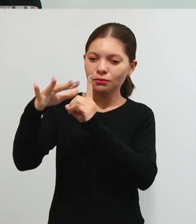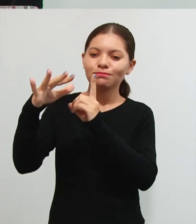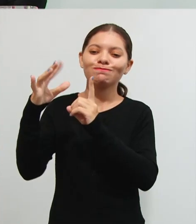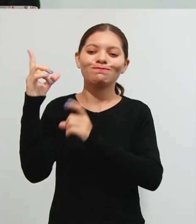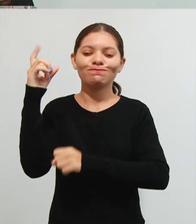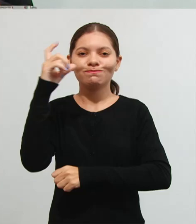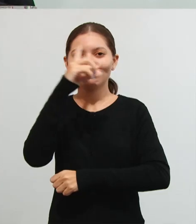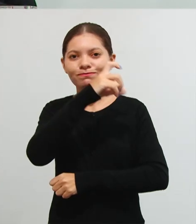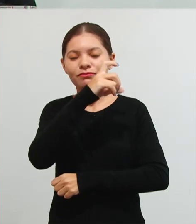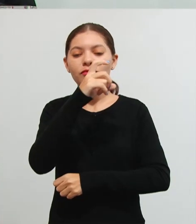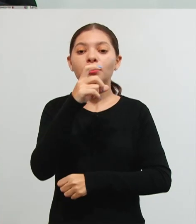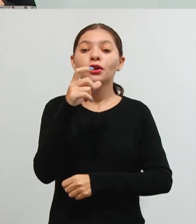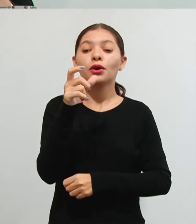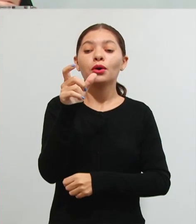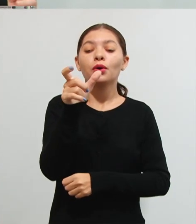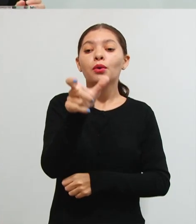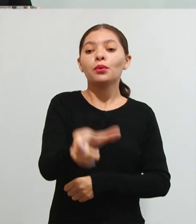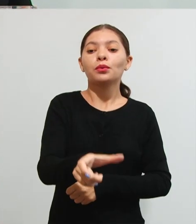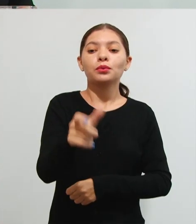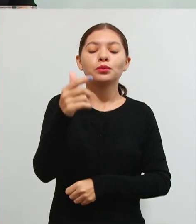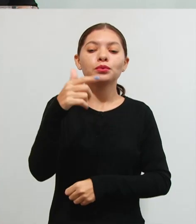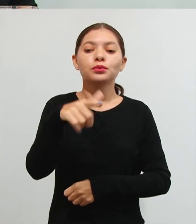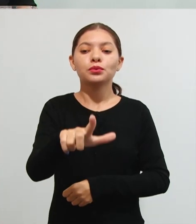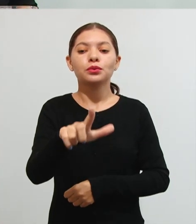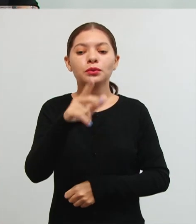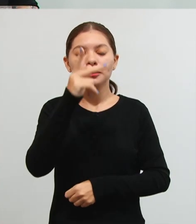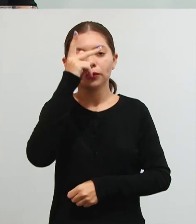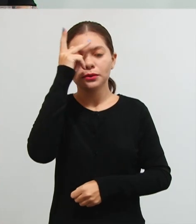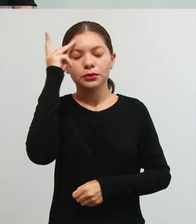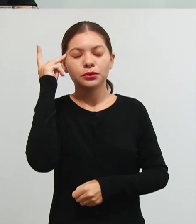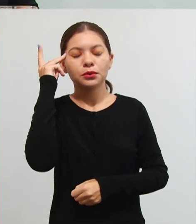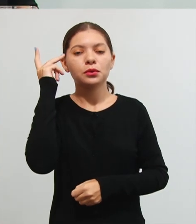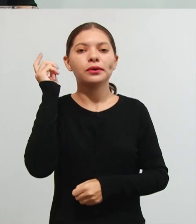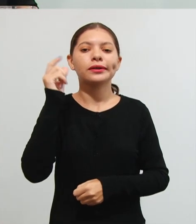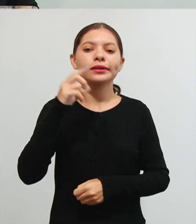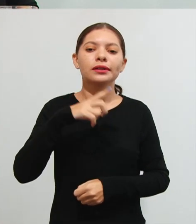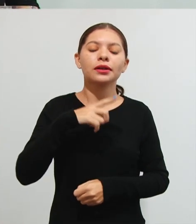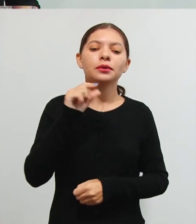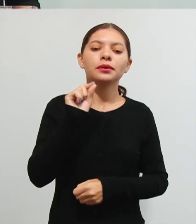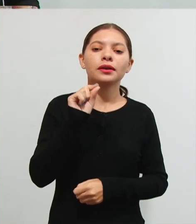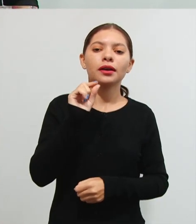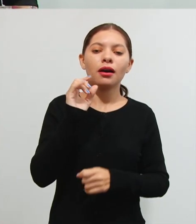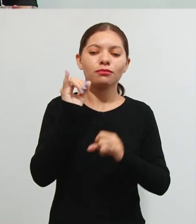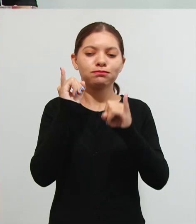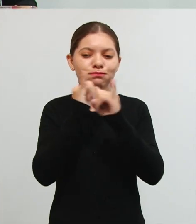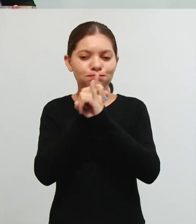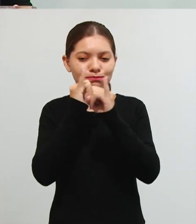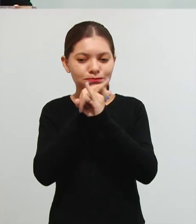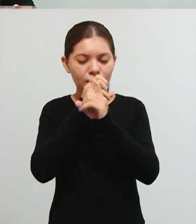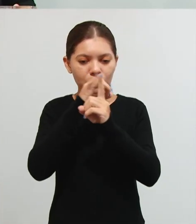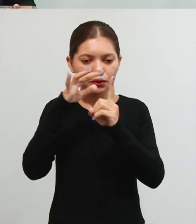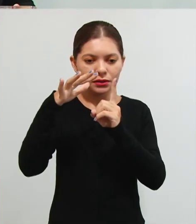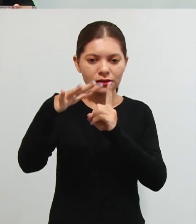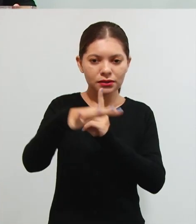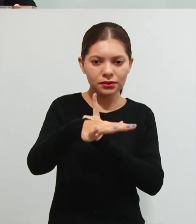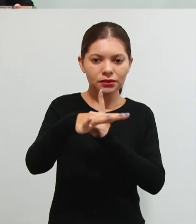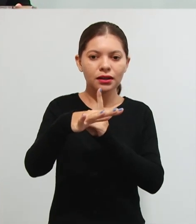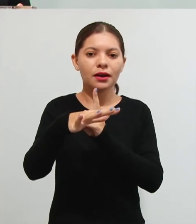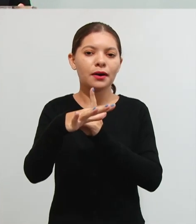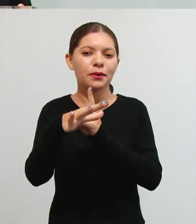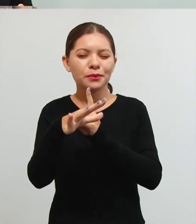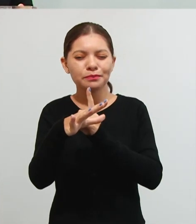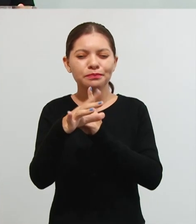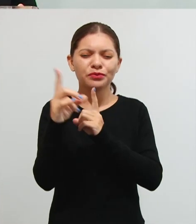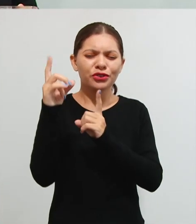Outra pessoa pode ter uma restrição na interação social não tão grave, mas